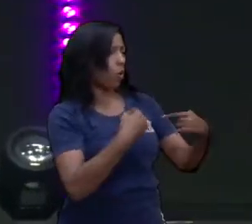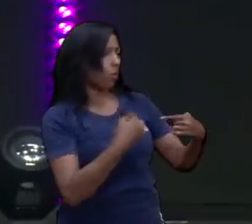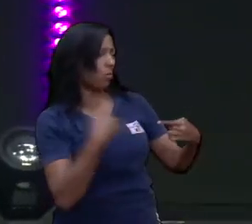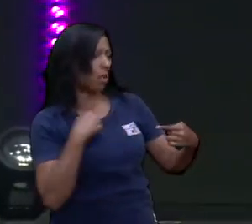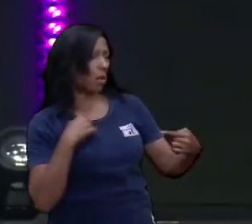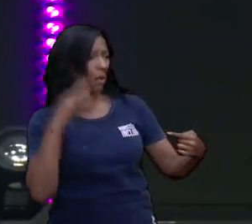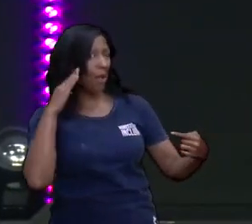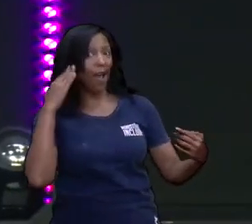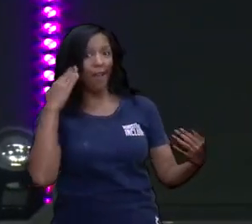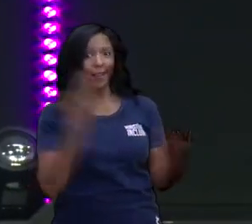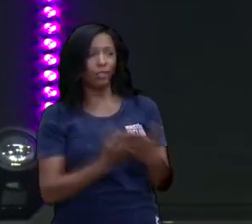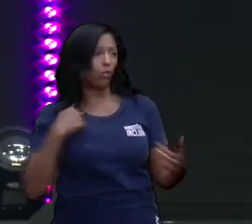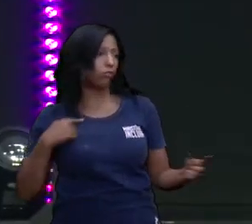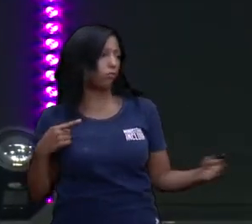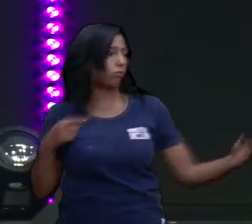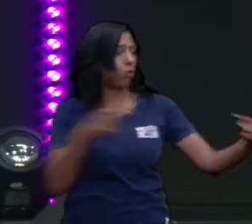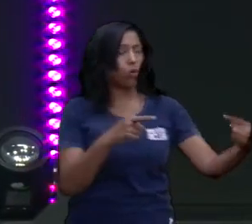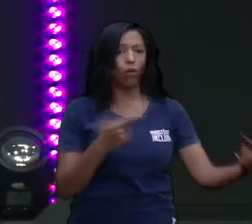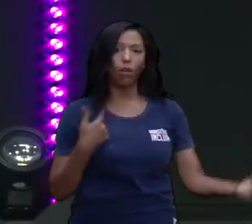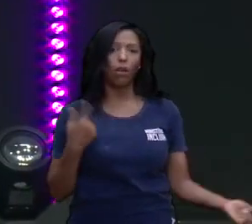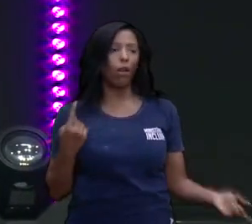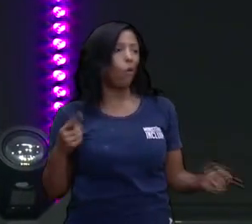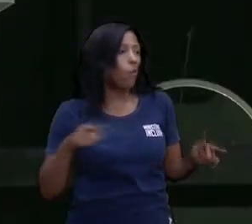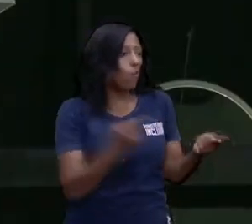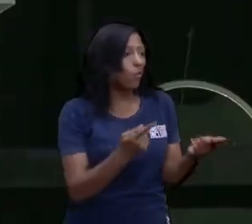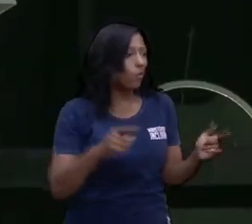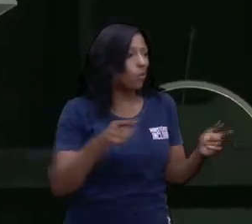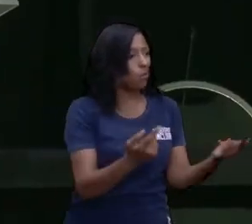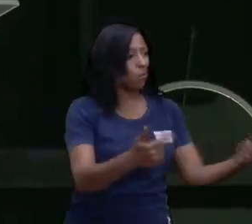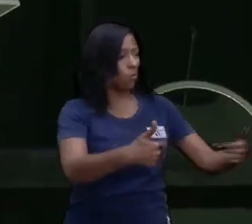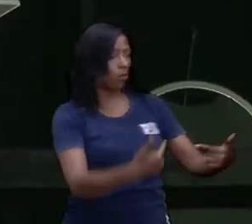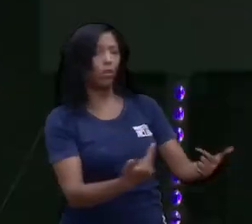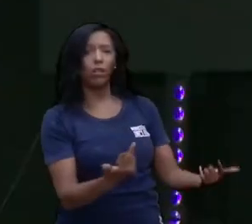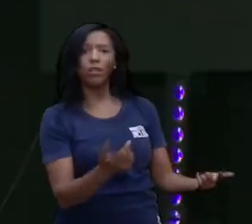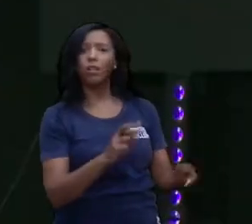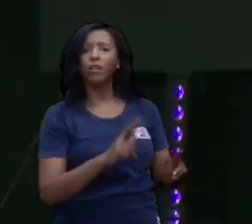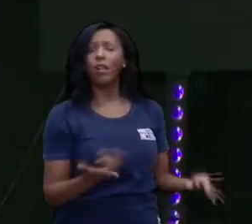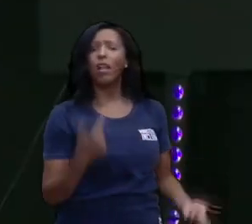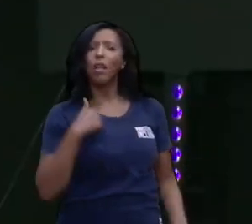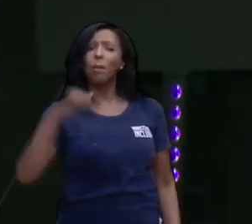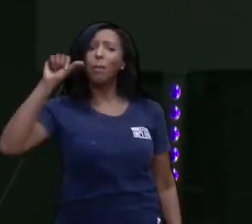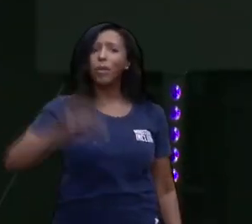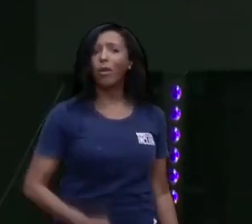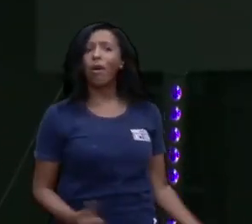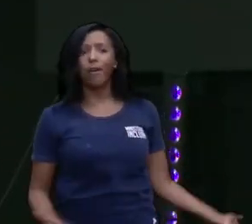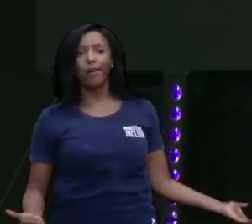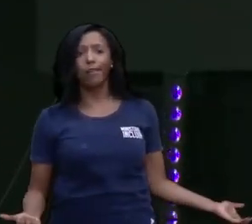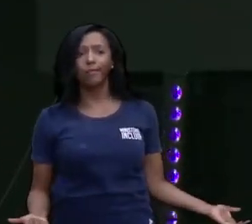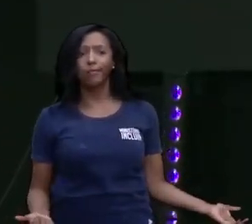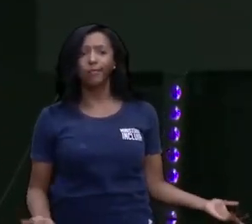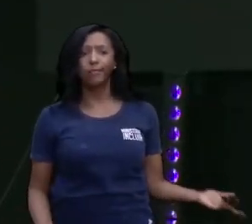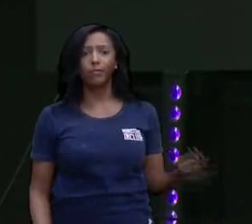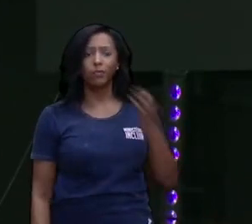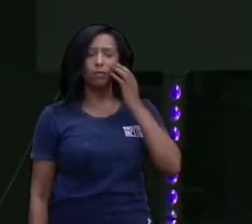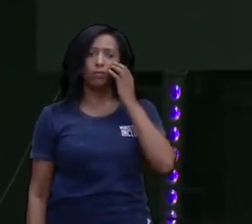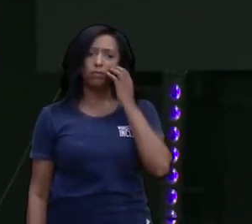Vingança o que eu ganho com isso eu me torno a pessoa pior ainda